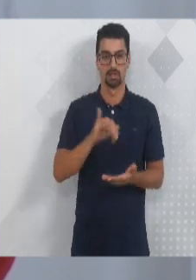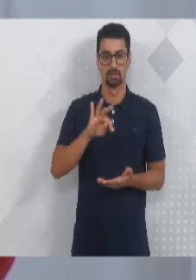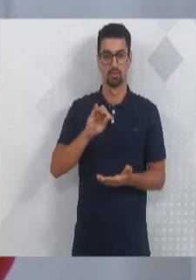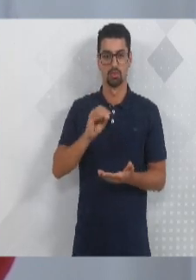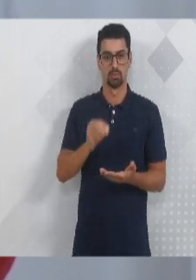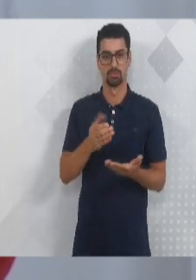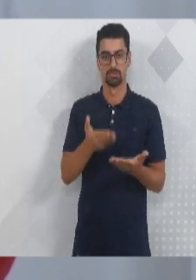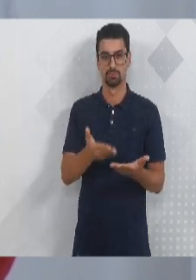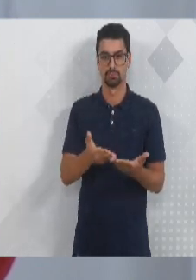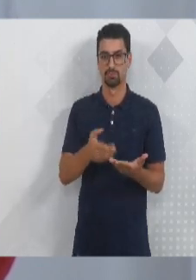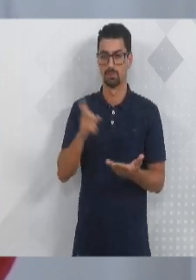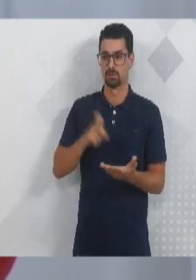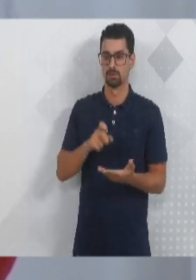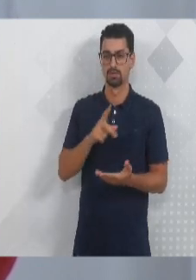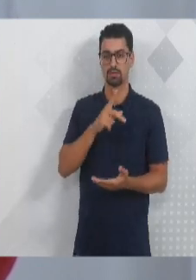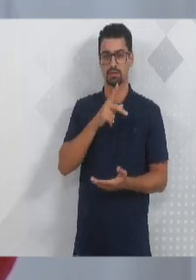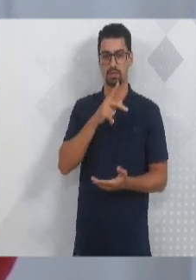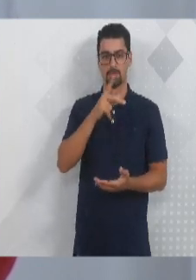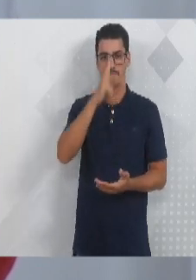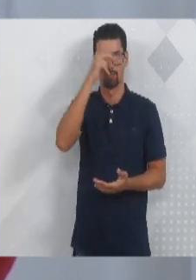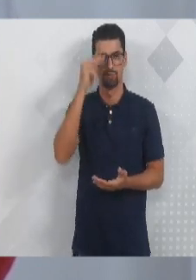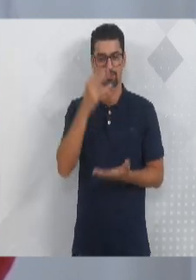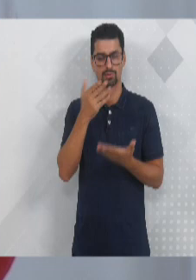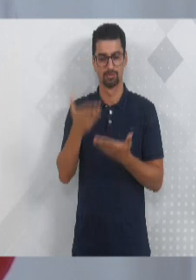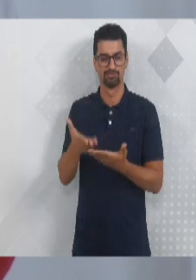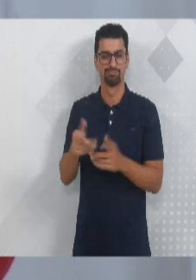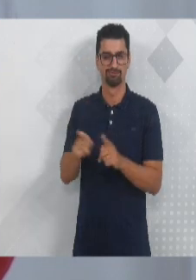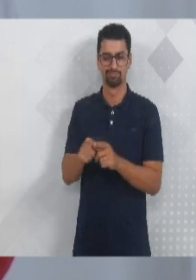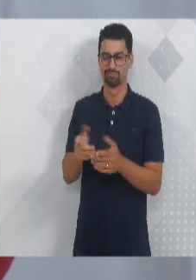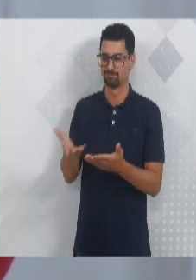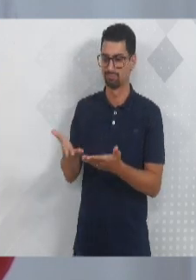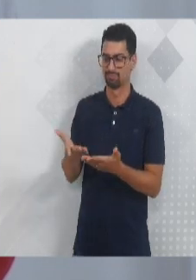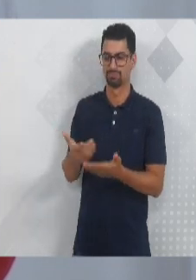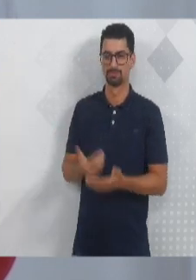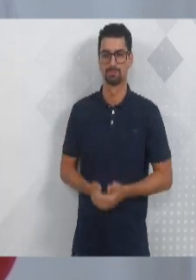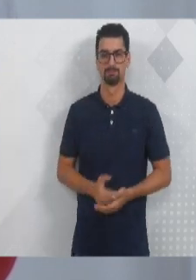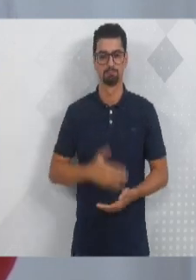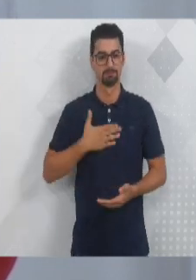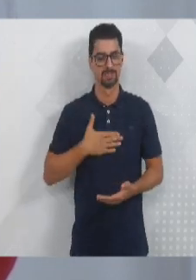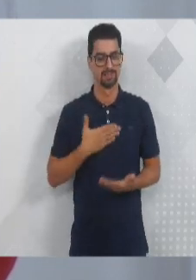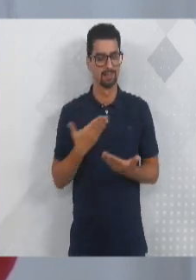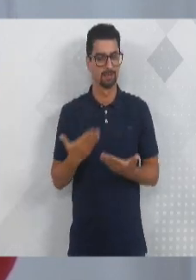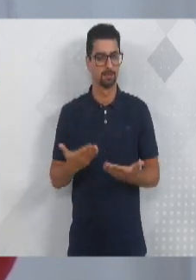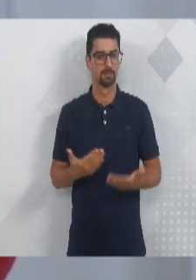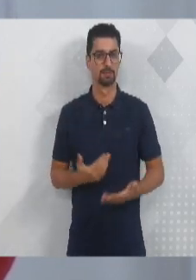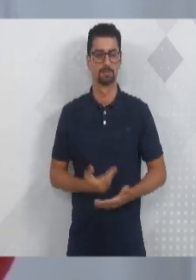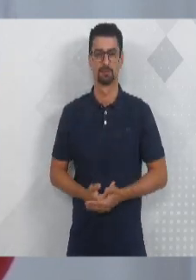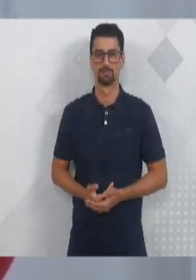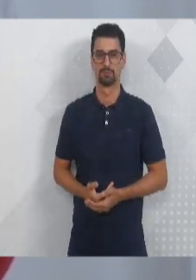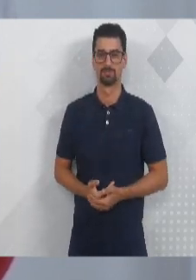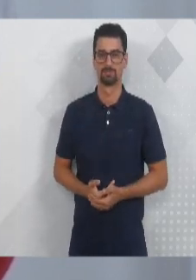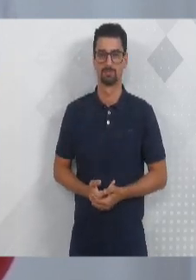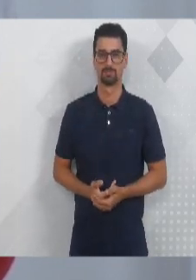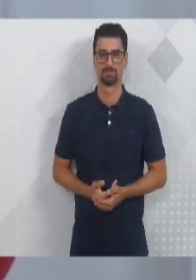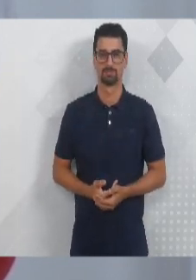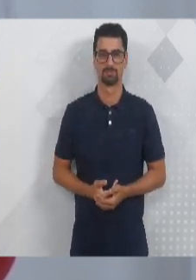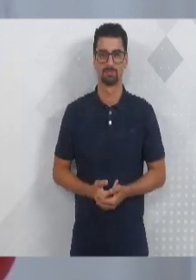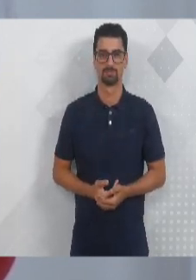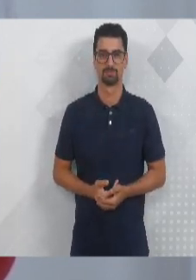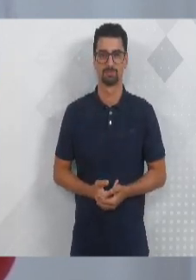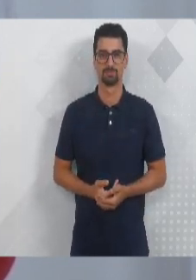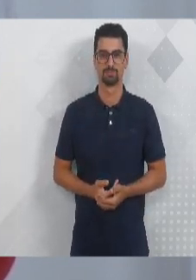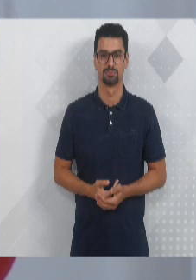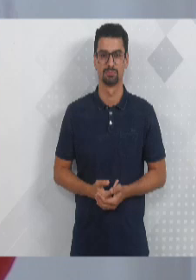ex-prefeito Renato Viana prazer em revê-lo eh rufa sabe como